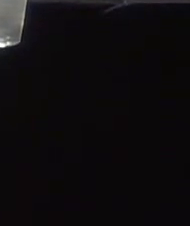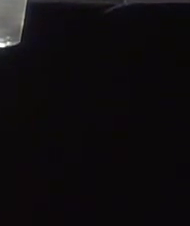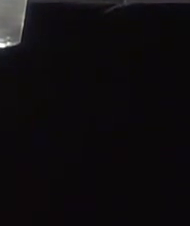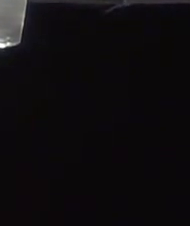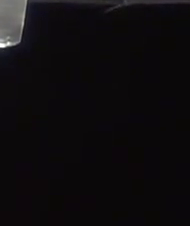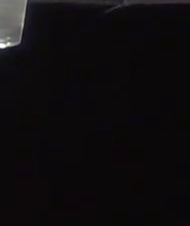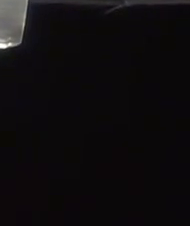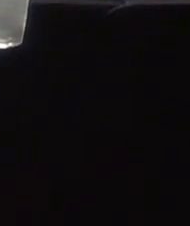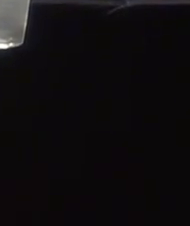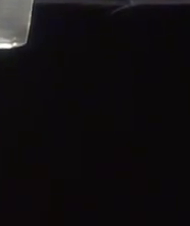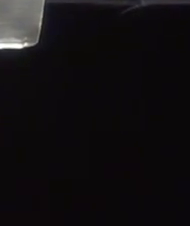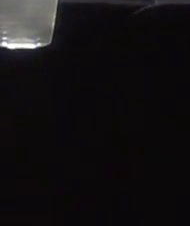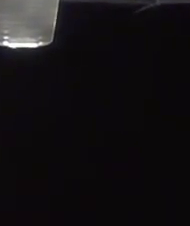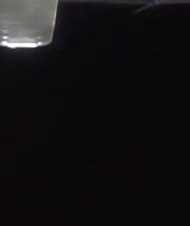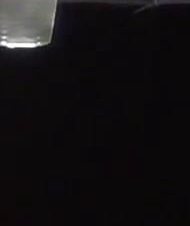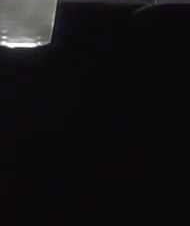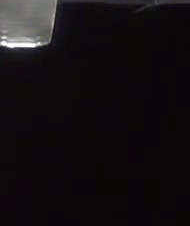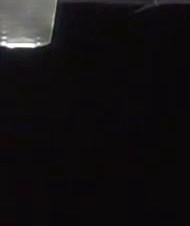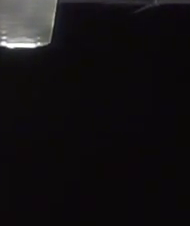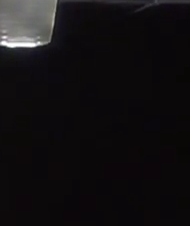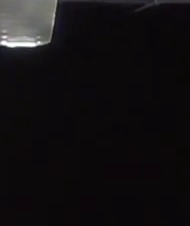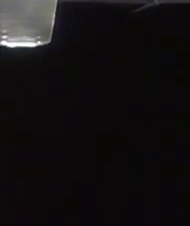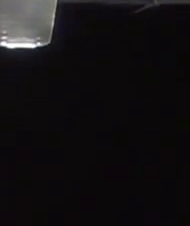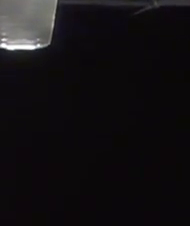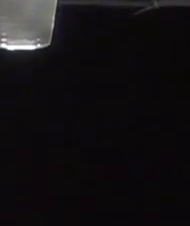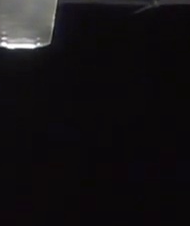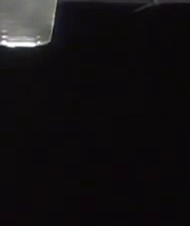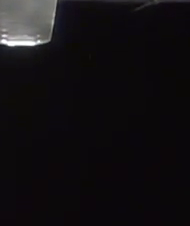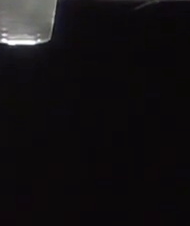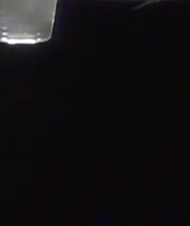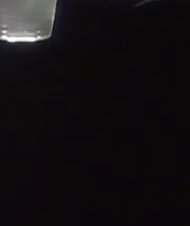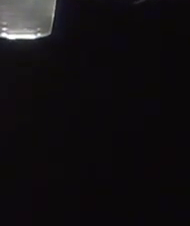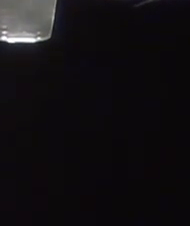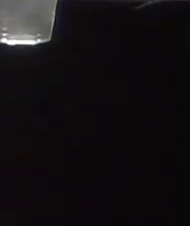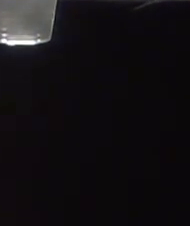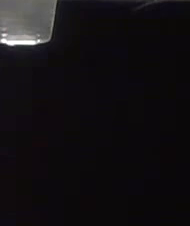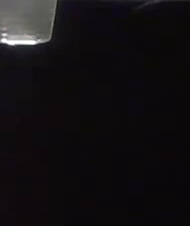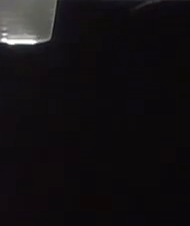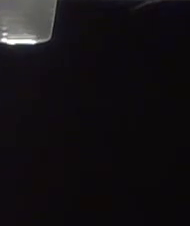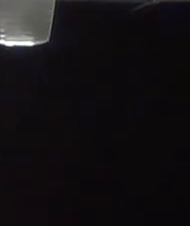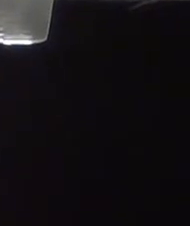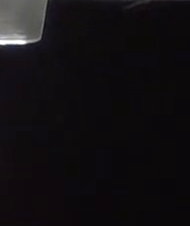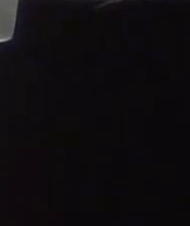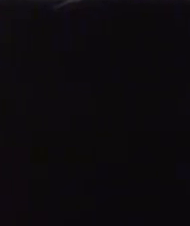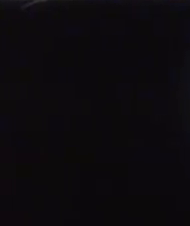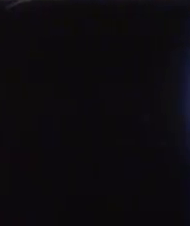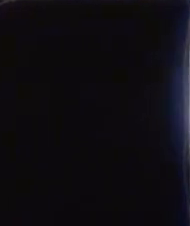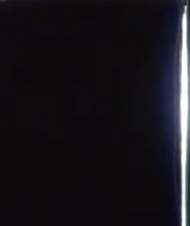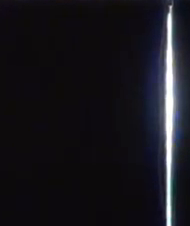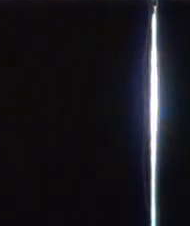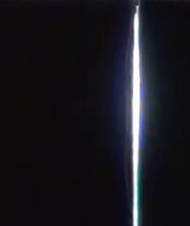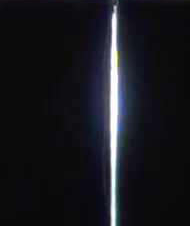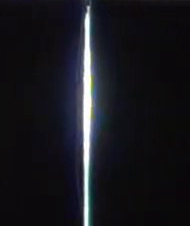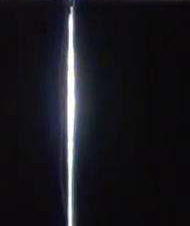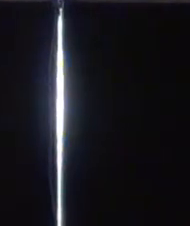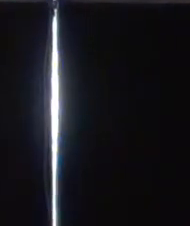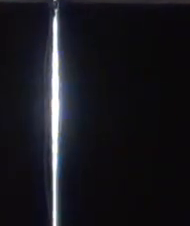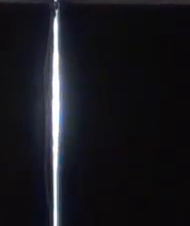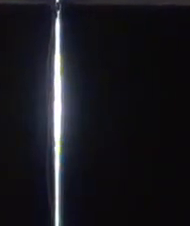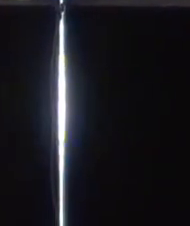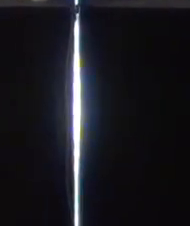e amém. Louvado seja o Senhor. É interessante que nesse